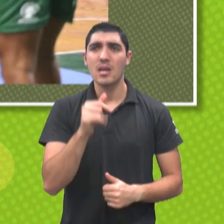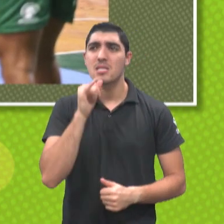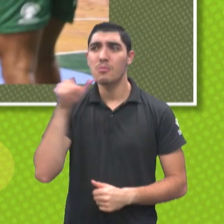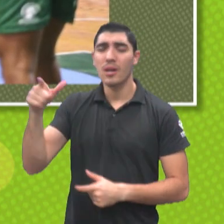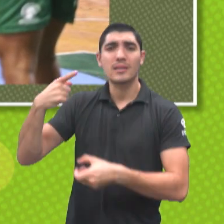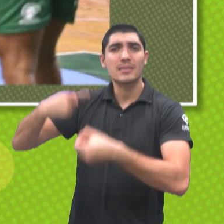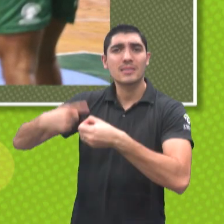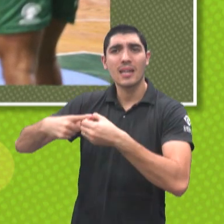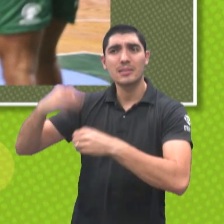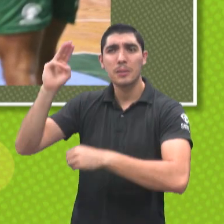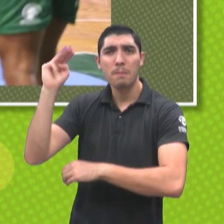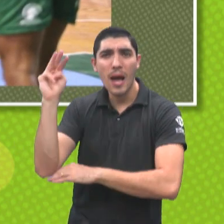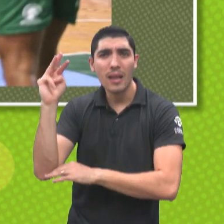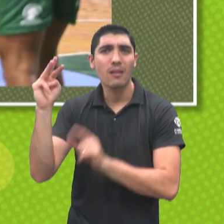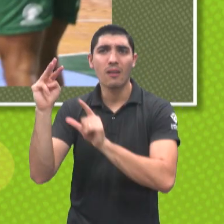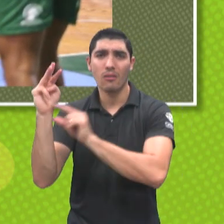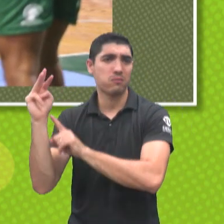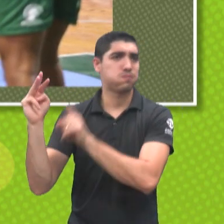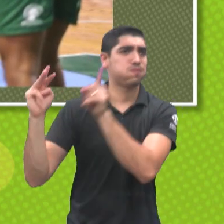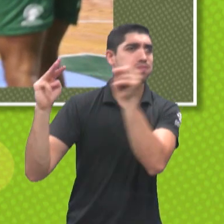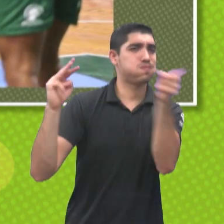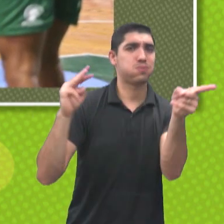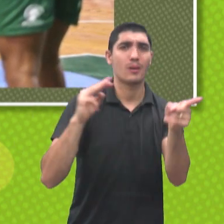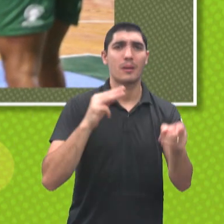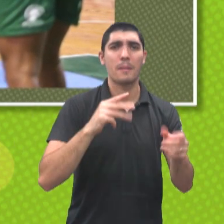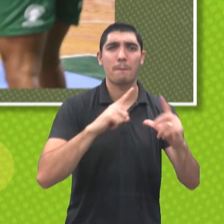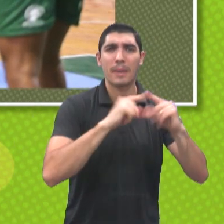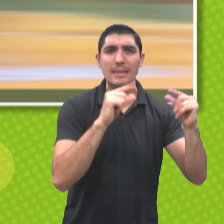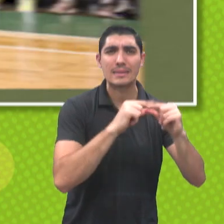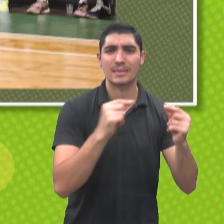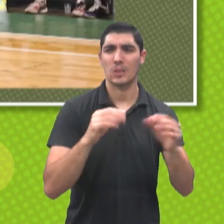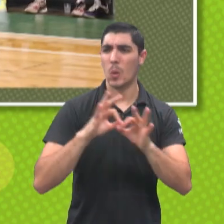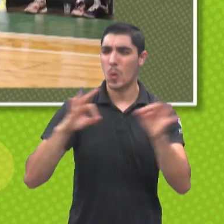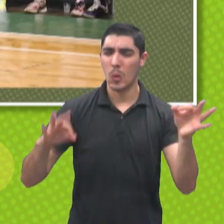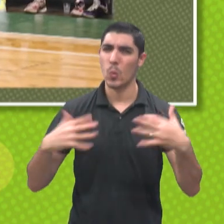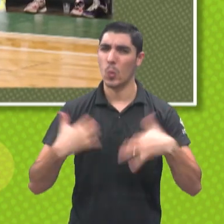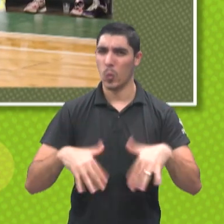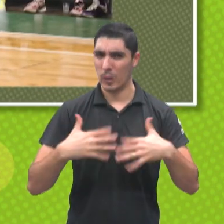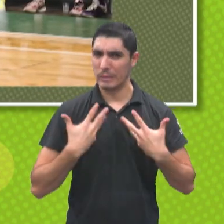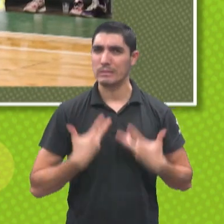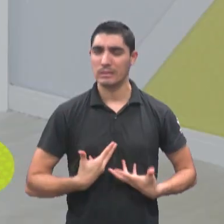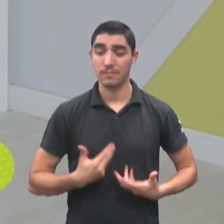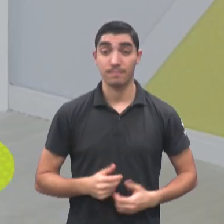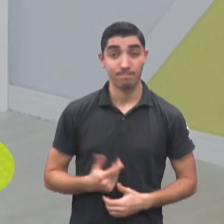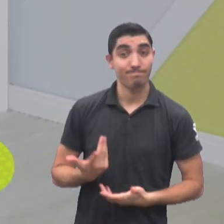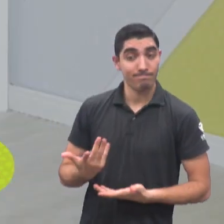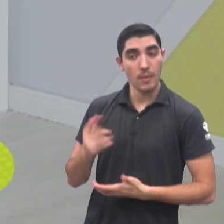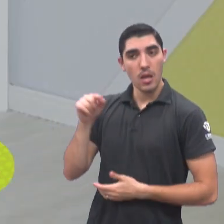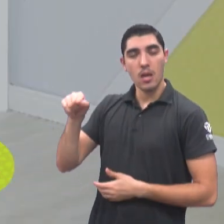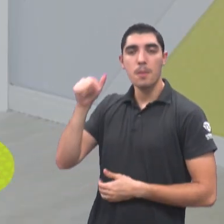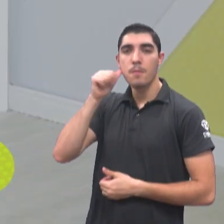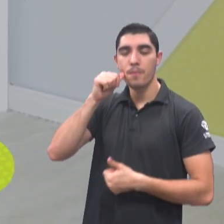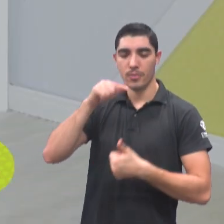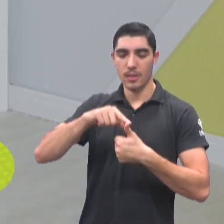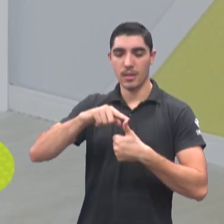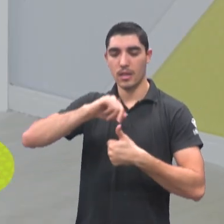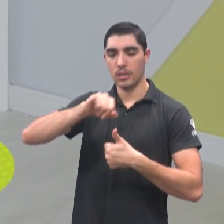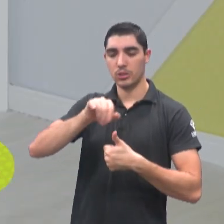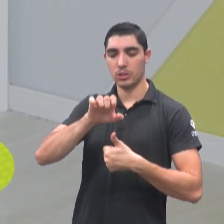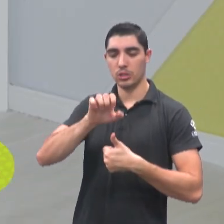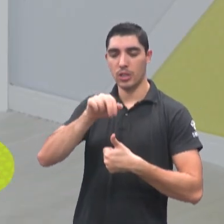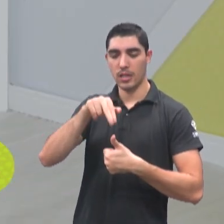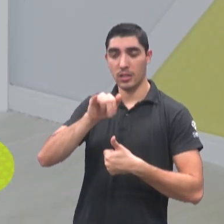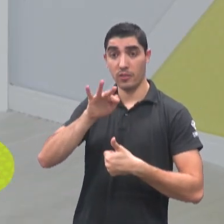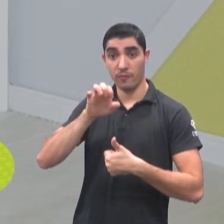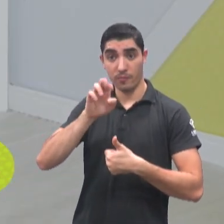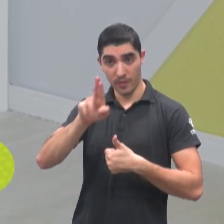Brasília, e 2 dias de diferença um do outro, é superação atrás de superação para esse time aí. Pois é, e nesse jogo a Jennifer Munhoz, 23 pontos, 4